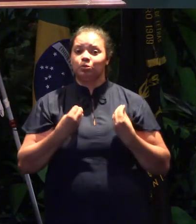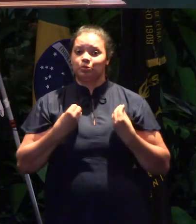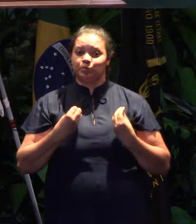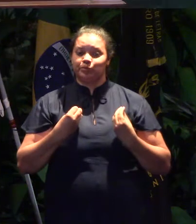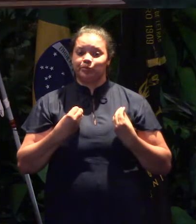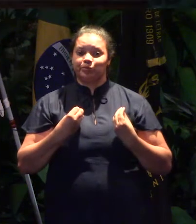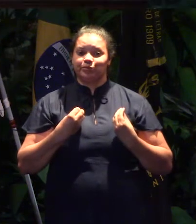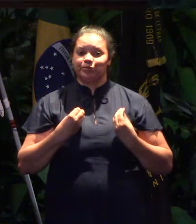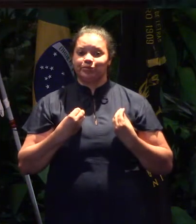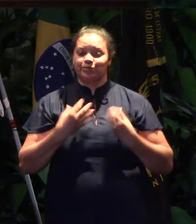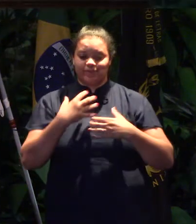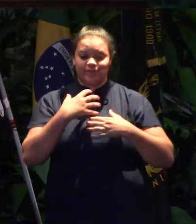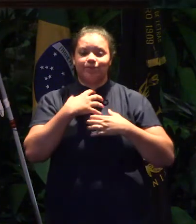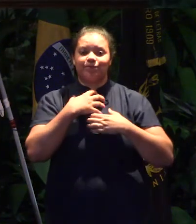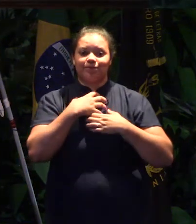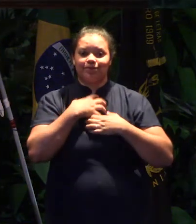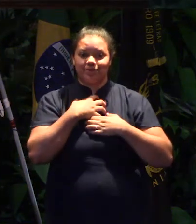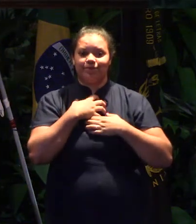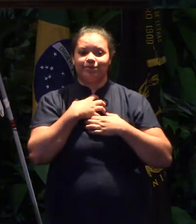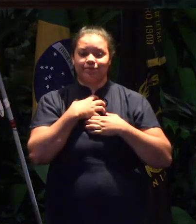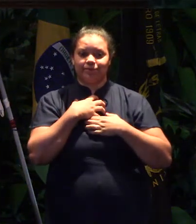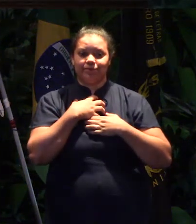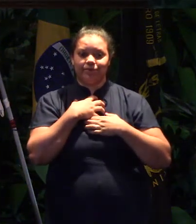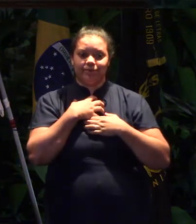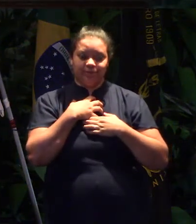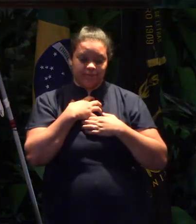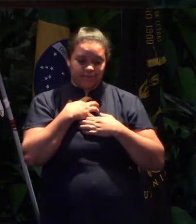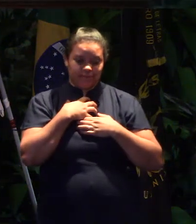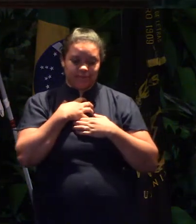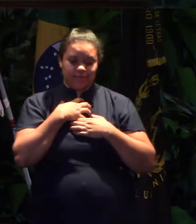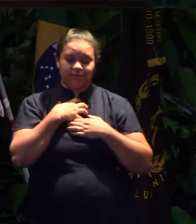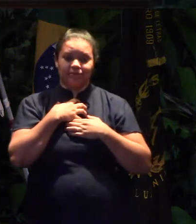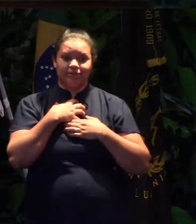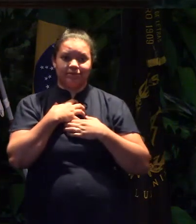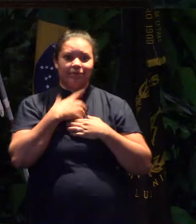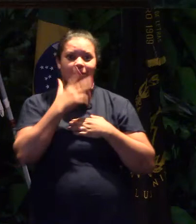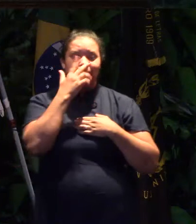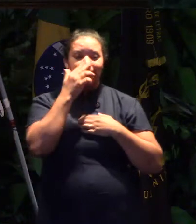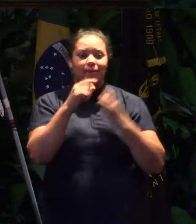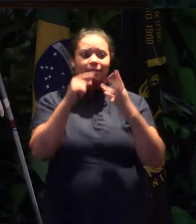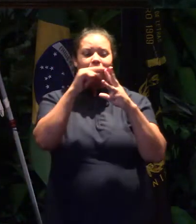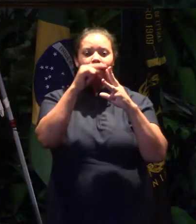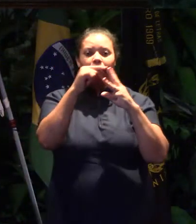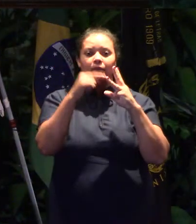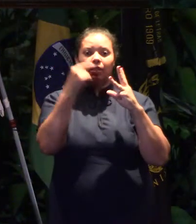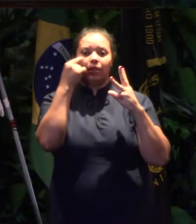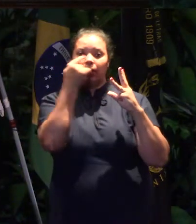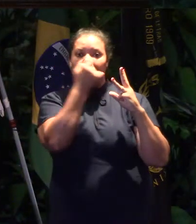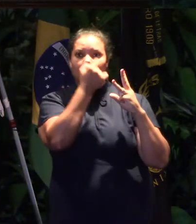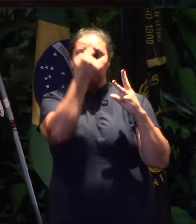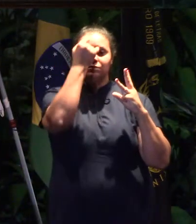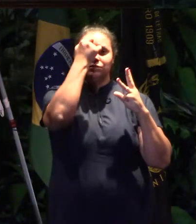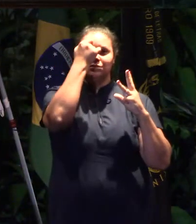com a visão que o Flávio tem. Ele tem um olho na testa mesmo. Eu sempre lembro